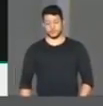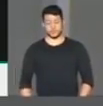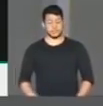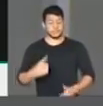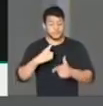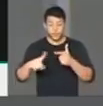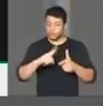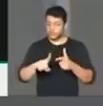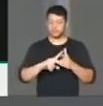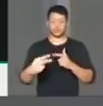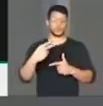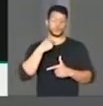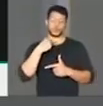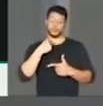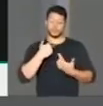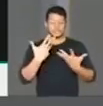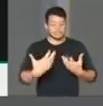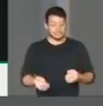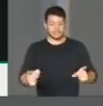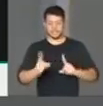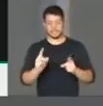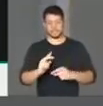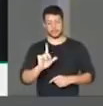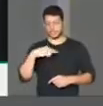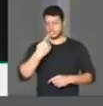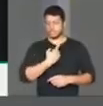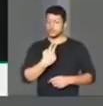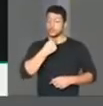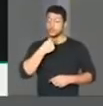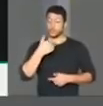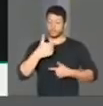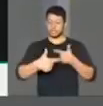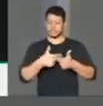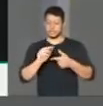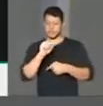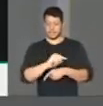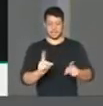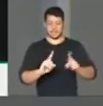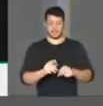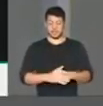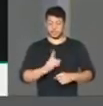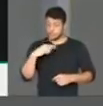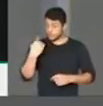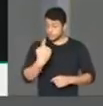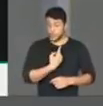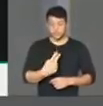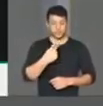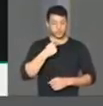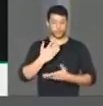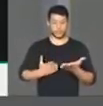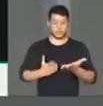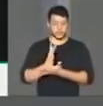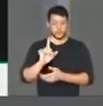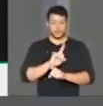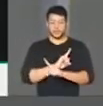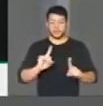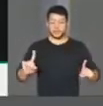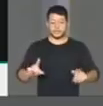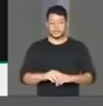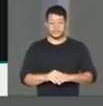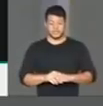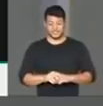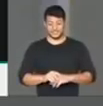ser devolvida. Não pode ficar com os deputados e senadores aprovar essa verdadeira bomba que é essa medida provisória